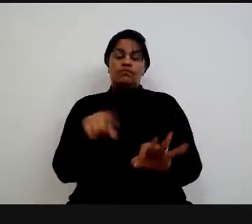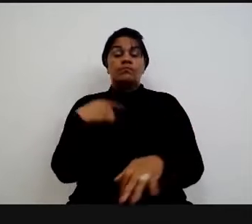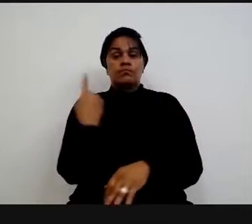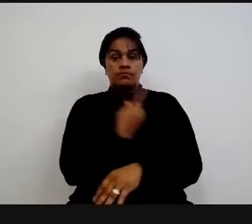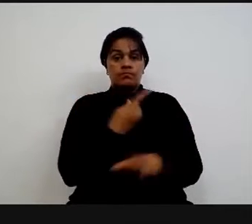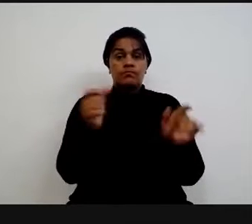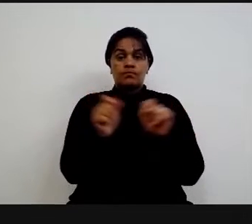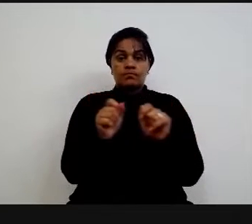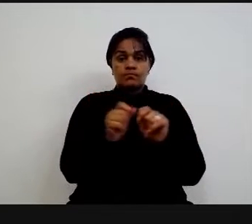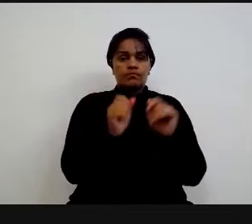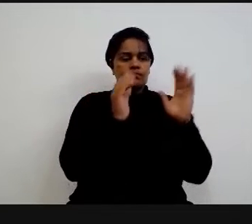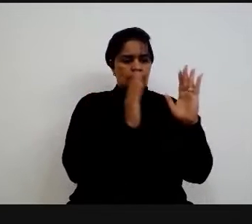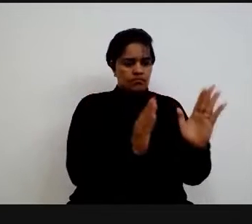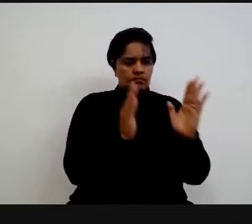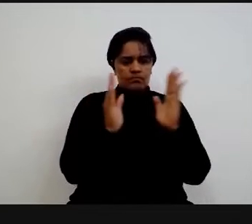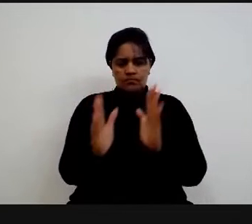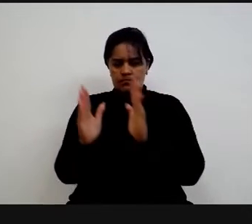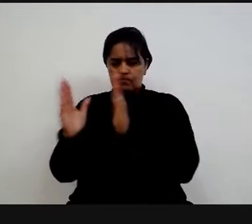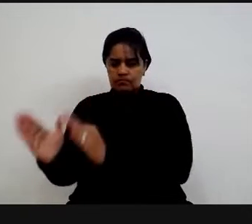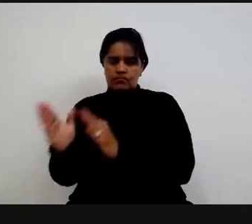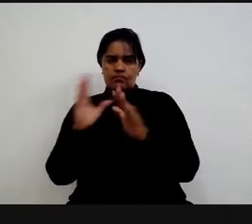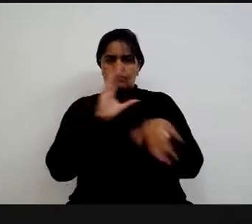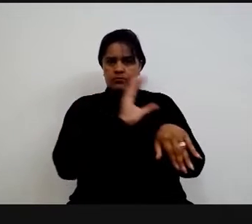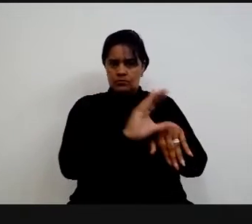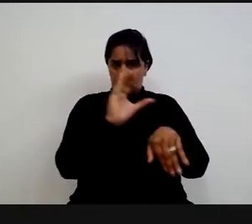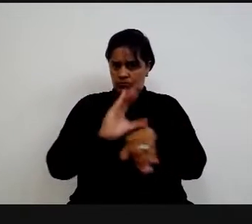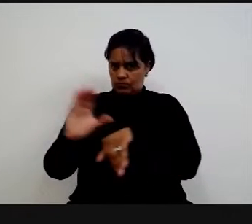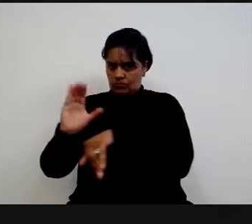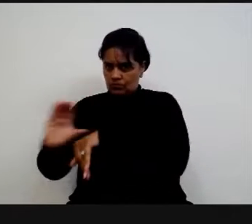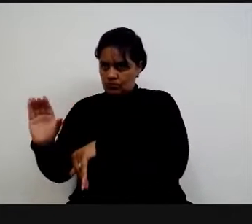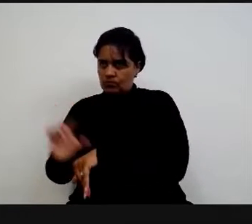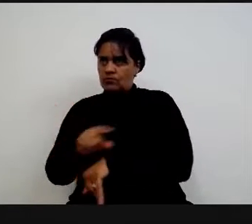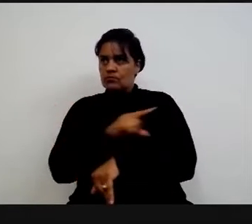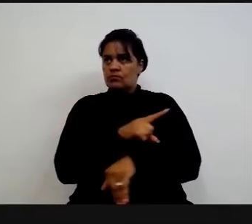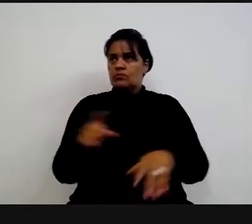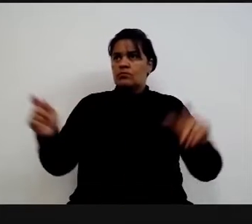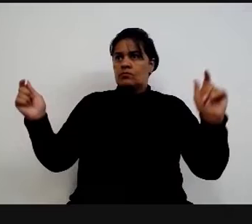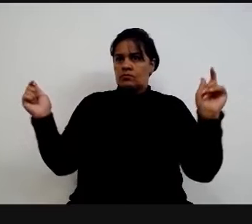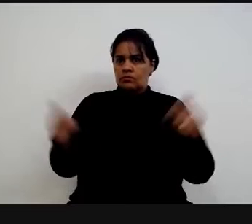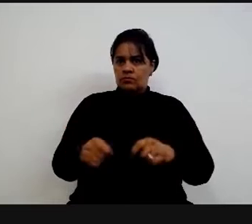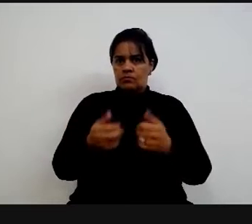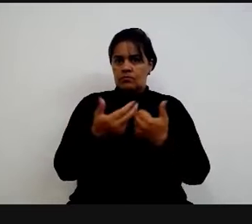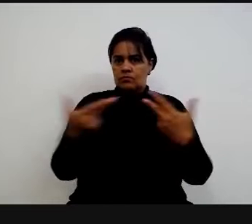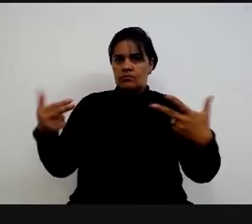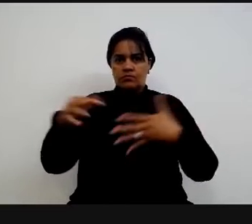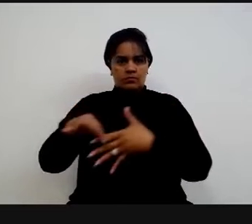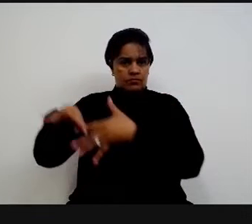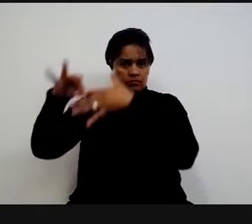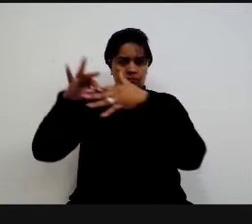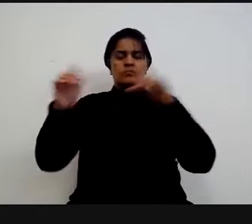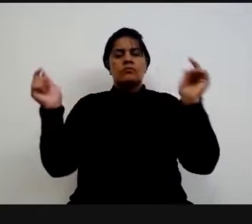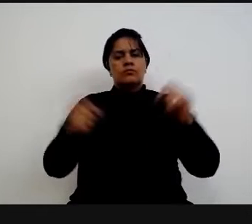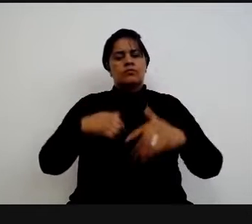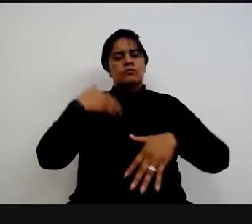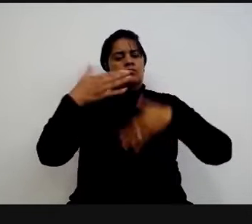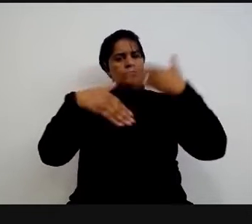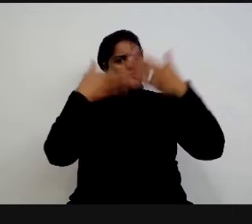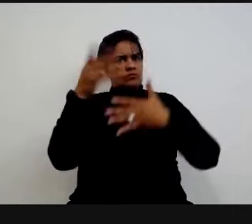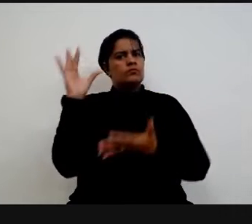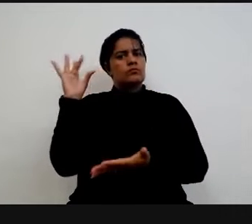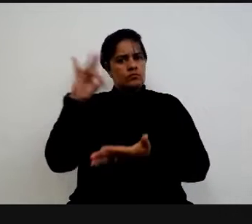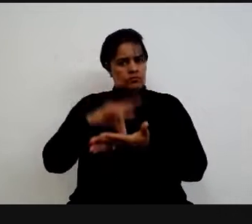fez módulos de cursos, né, para que essas competências de lideranças estejam desenvolvidas na medida